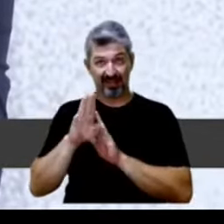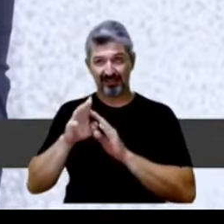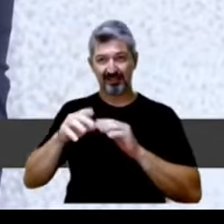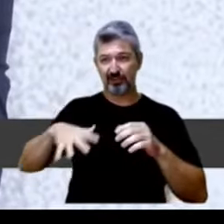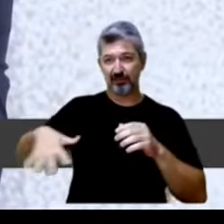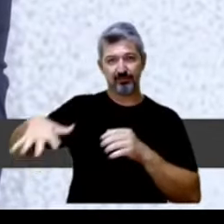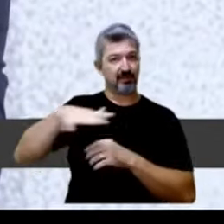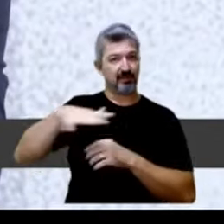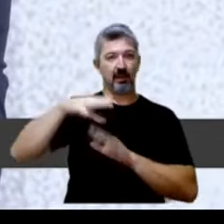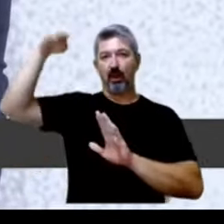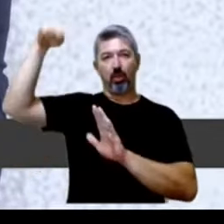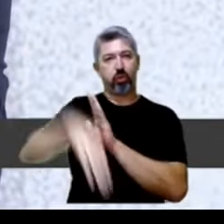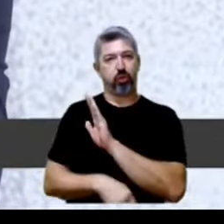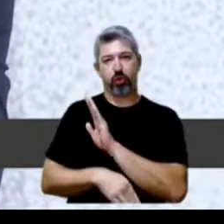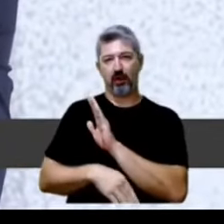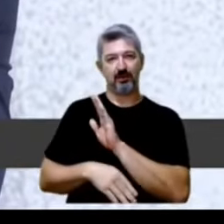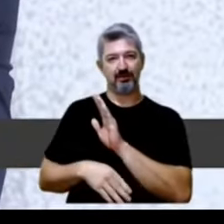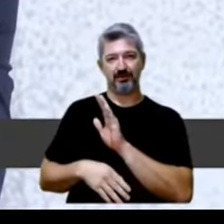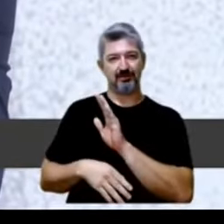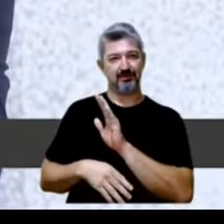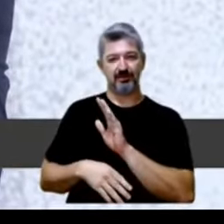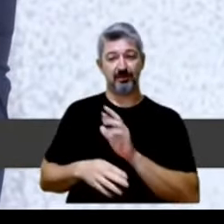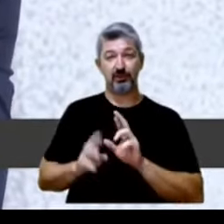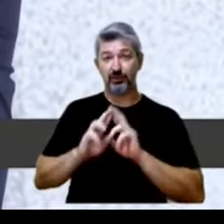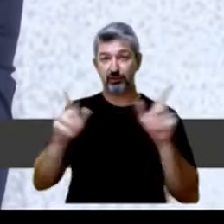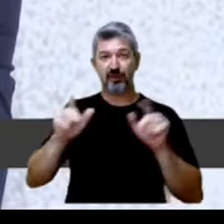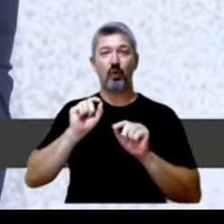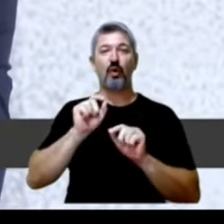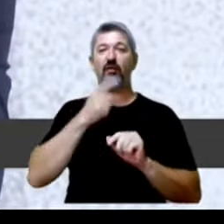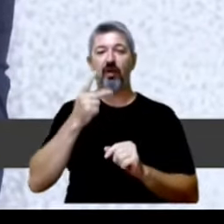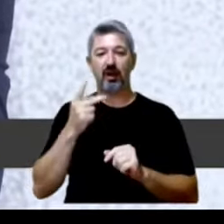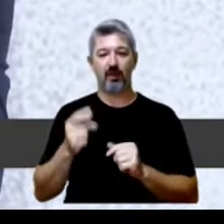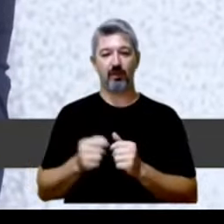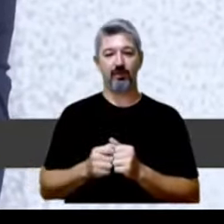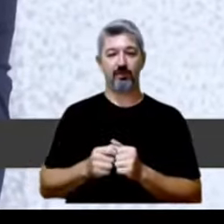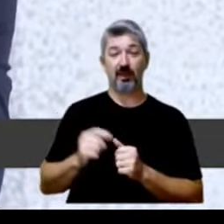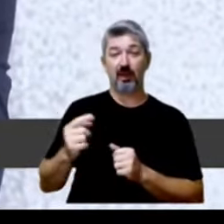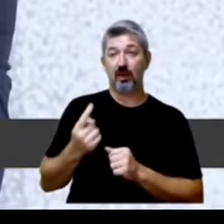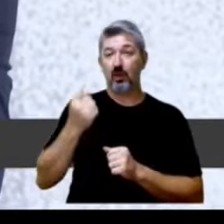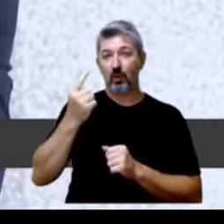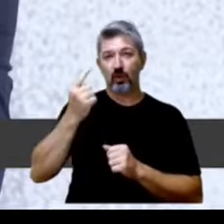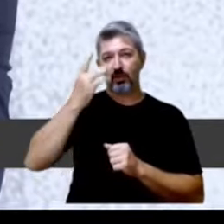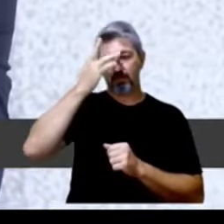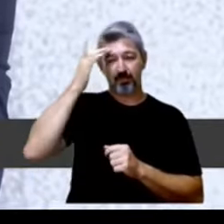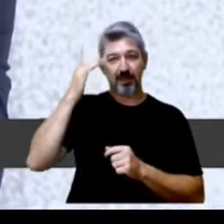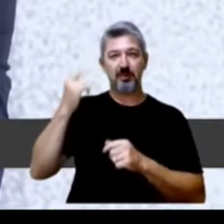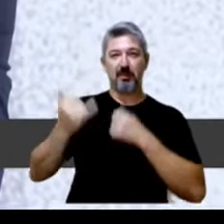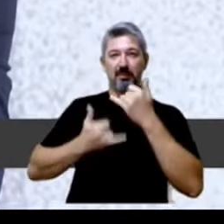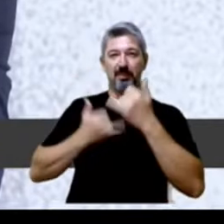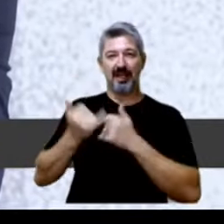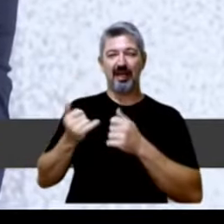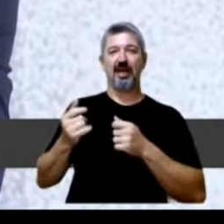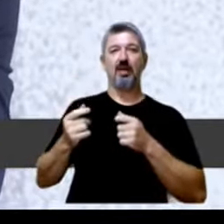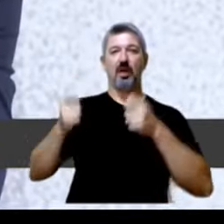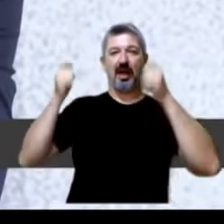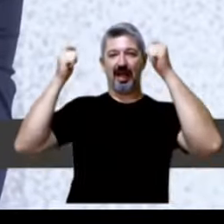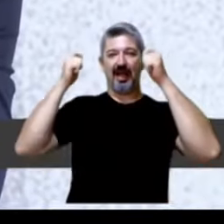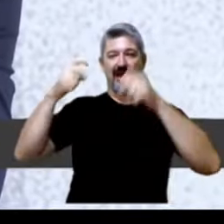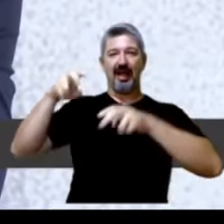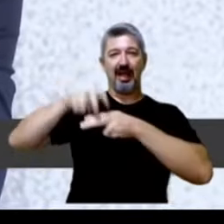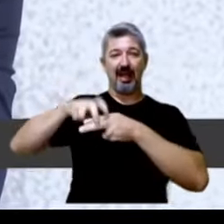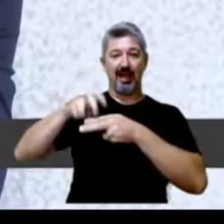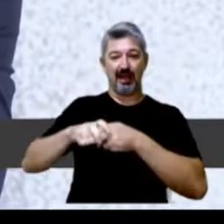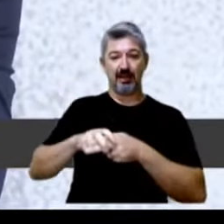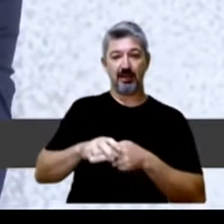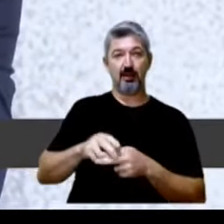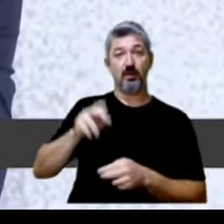na periferia. Porque você é o cara, né? Noticiado, uma imagem com gente brincando com cadeira. Ontem foi um arrastão no Grajaú e o Grajaú é nosso.